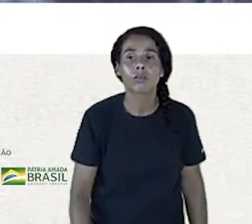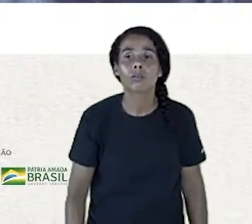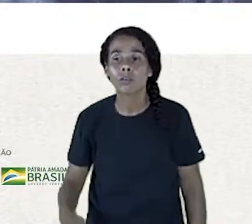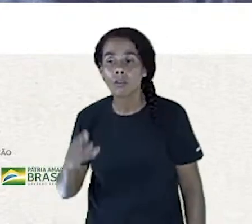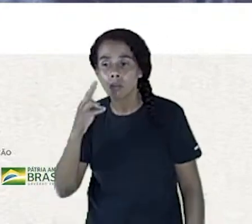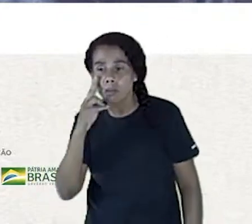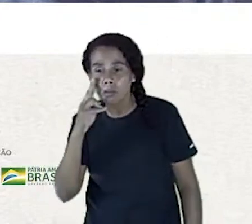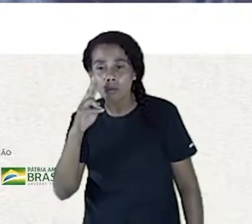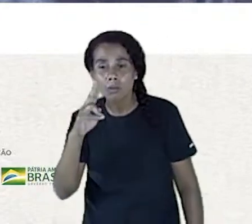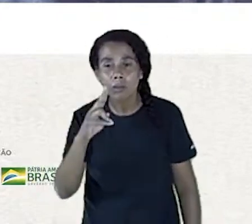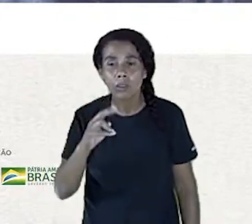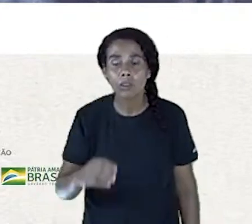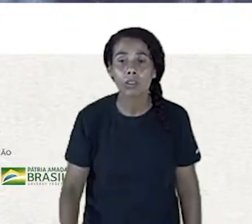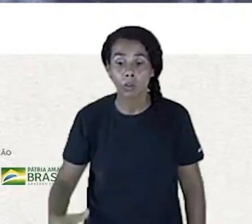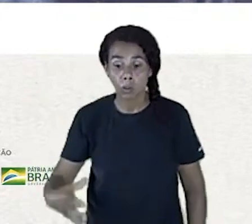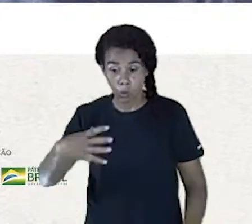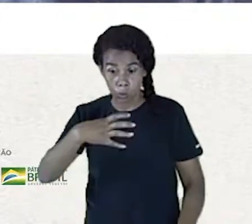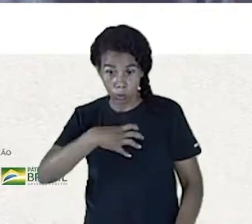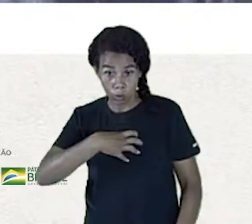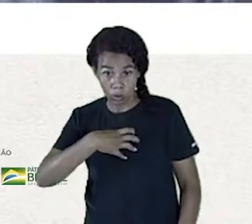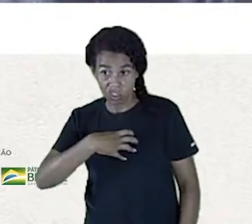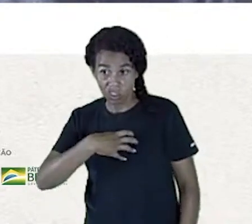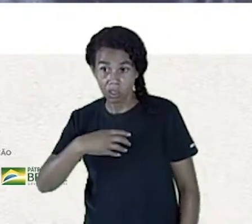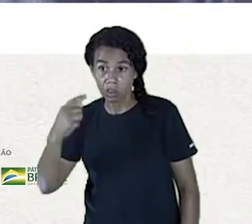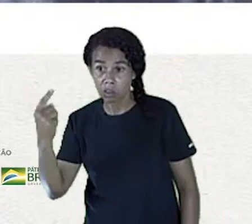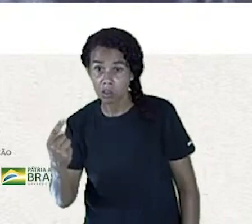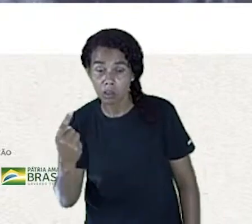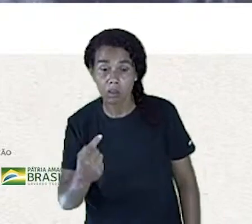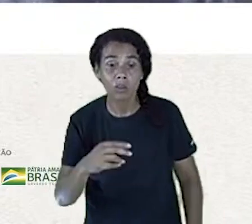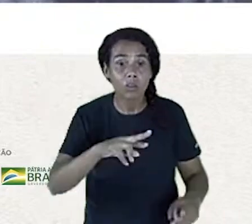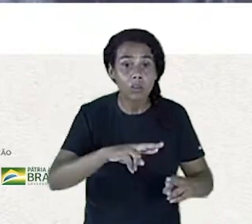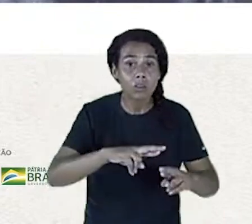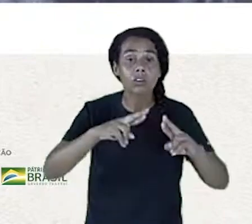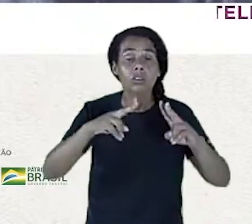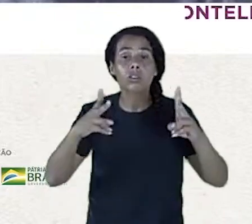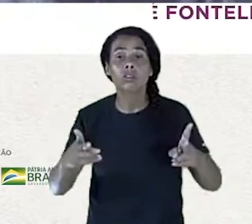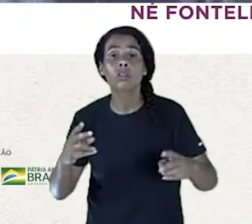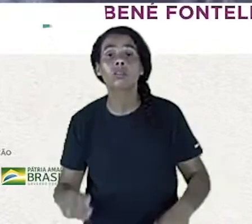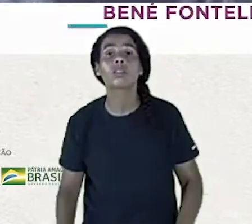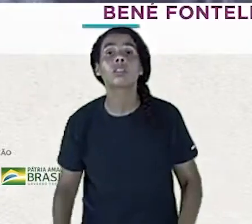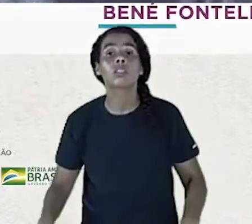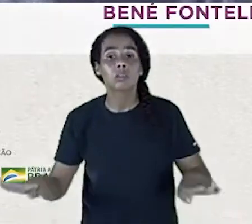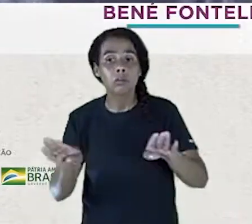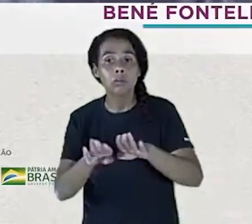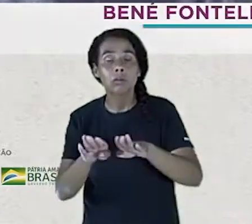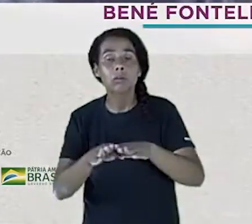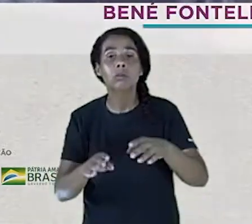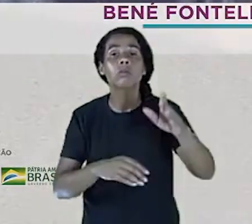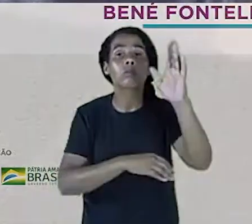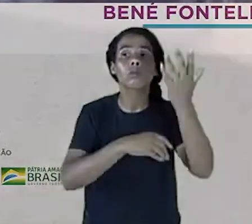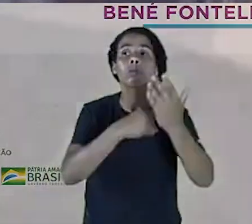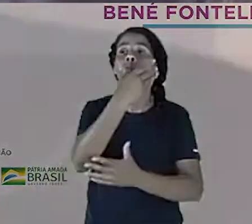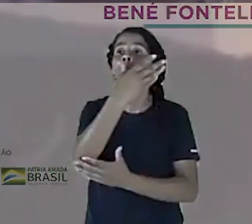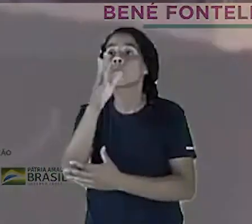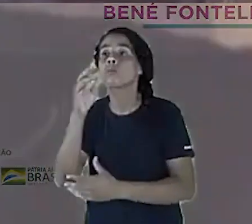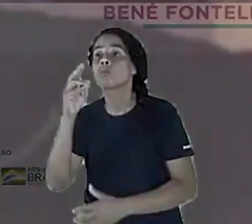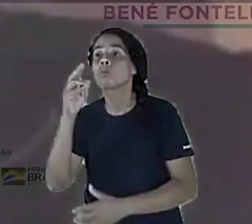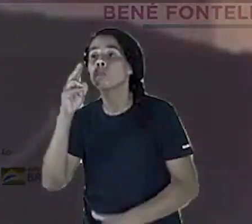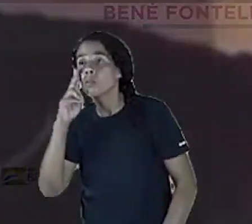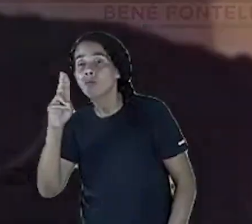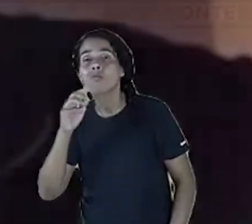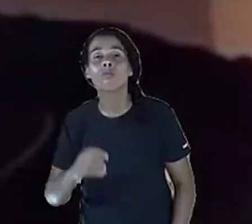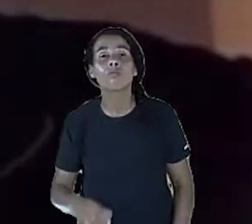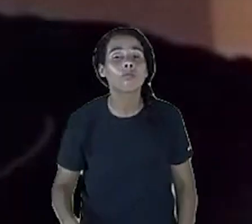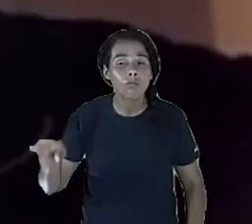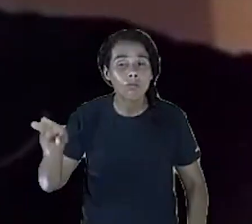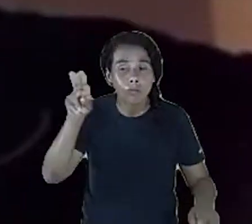dos estímulos que a natureza e as naturezas que vão se sobrepondo também vão dando a